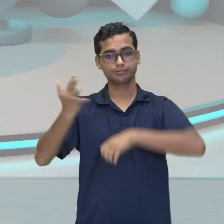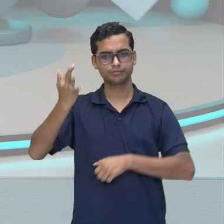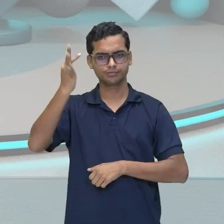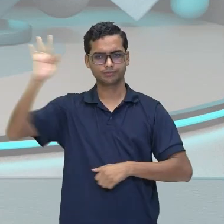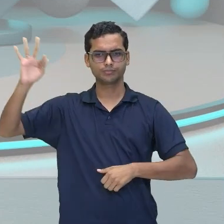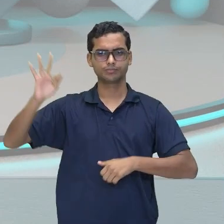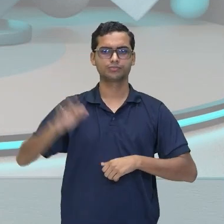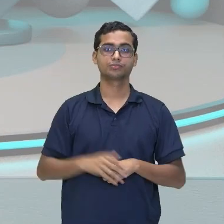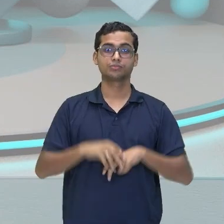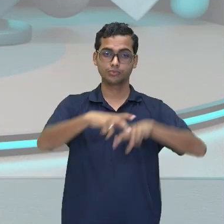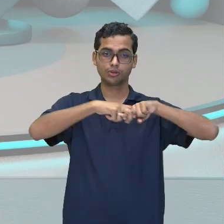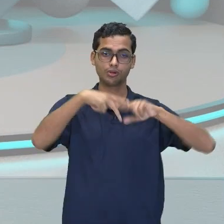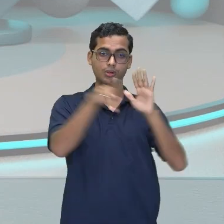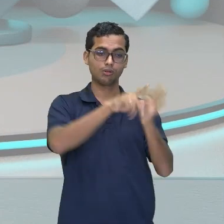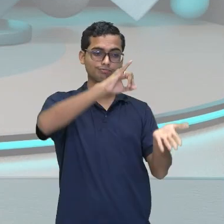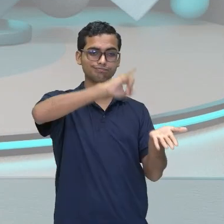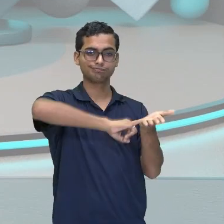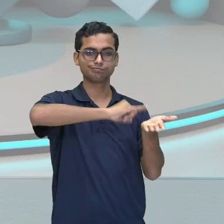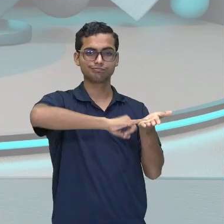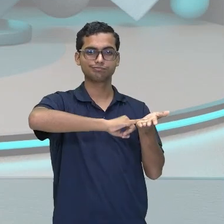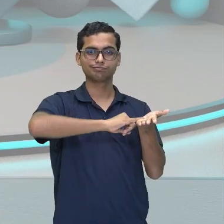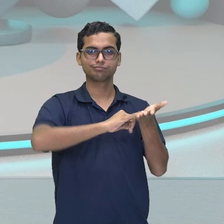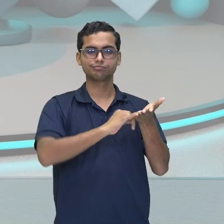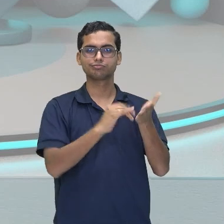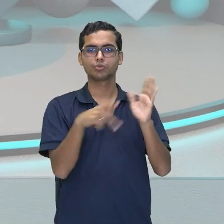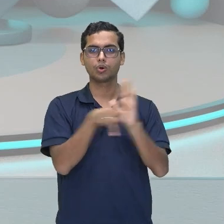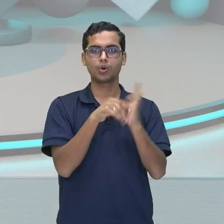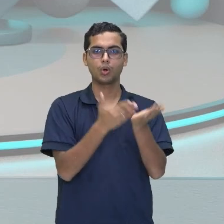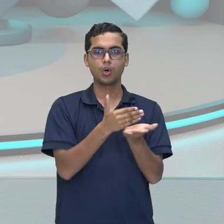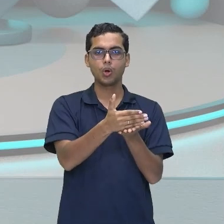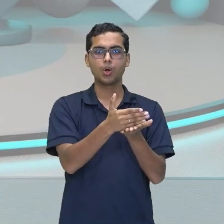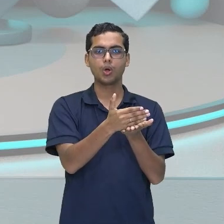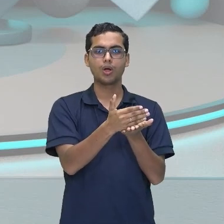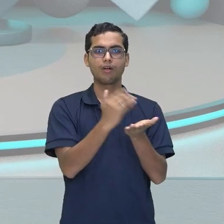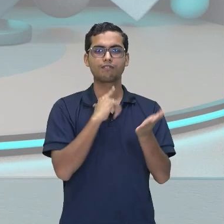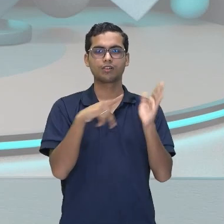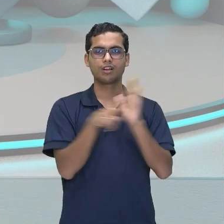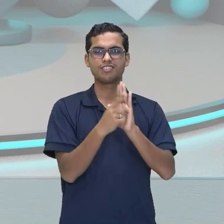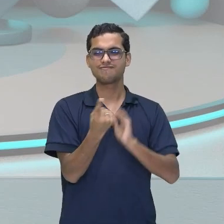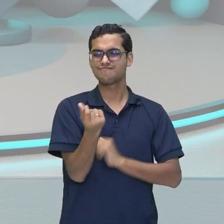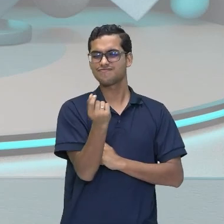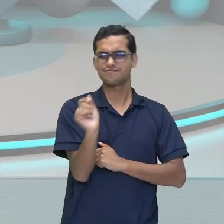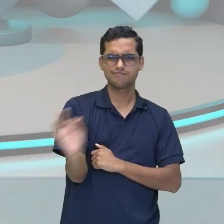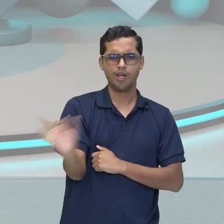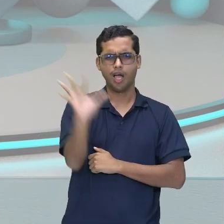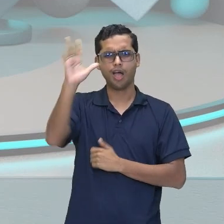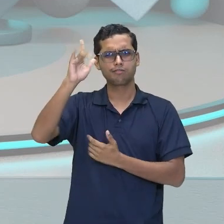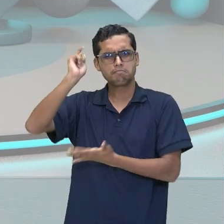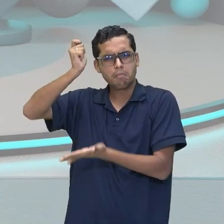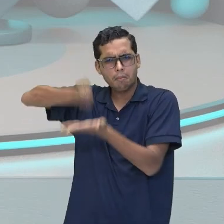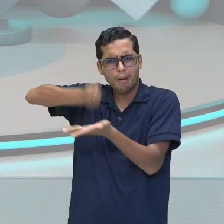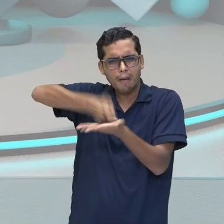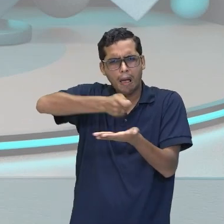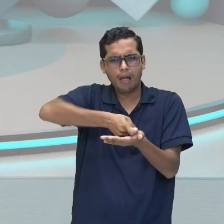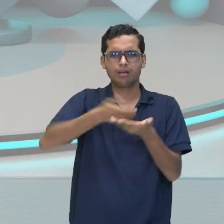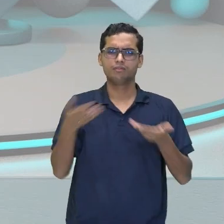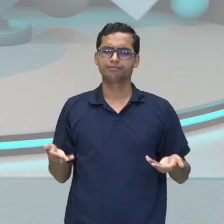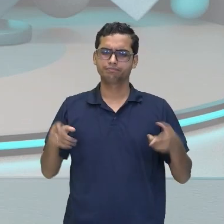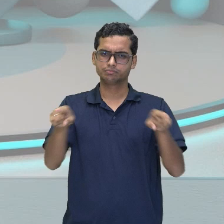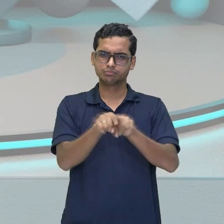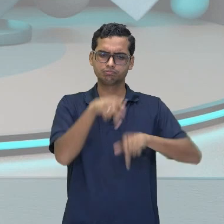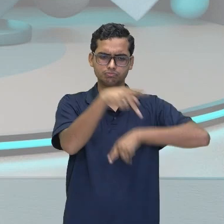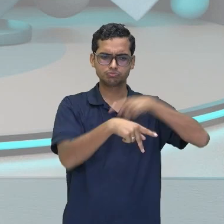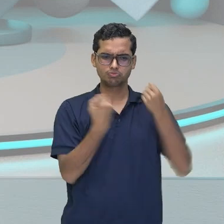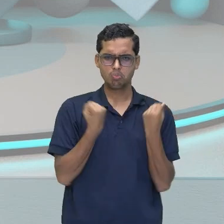por conta de impostos inicialmente. Então, o arcadismo começa nesse período aí. Vamos ver, então, os movimentos, né?